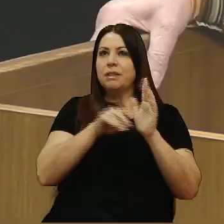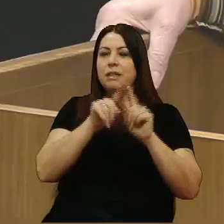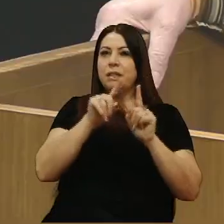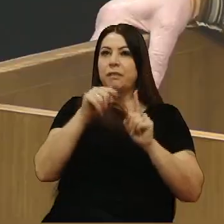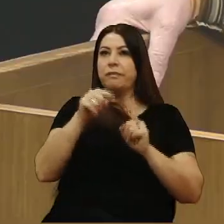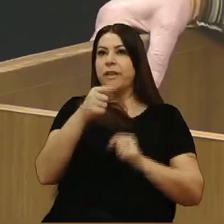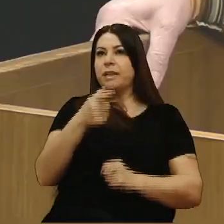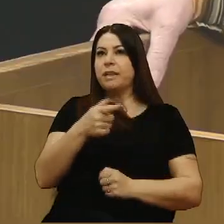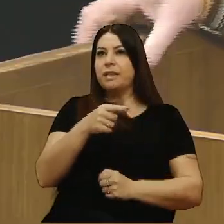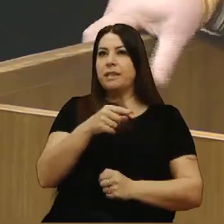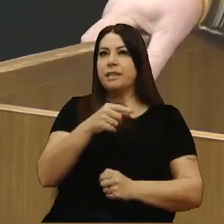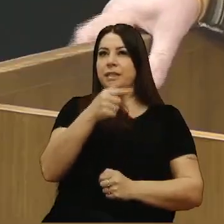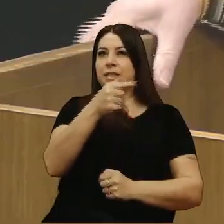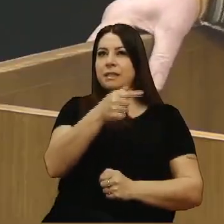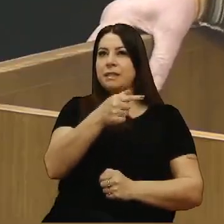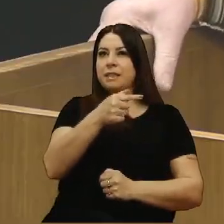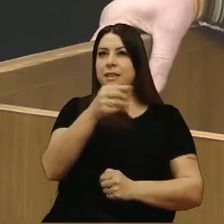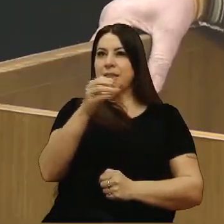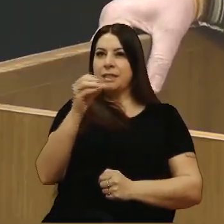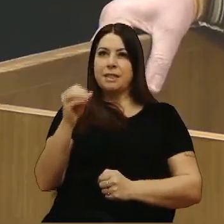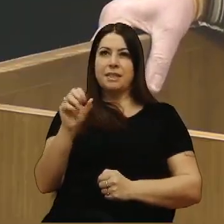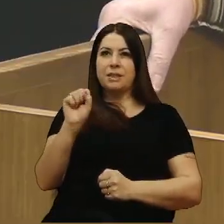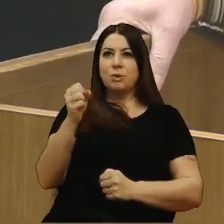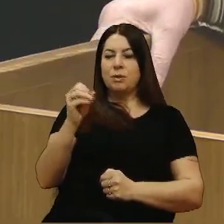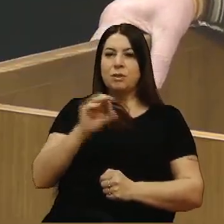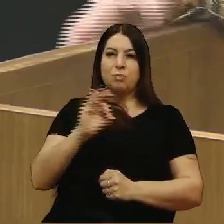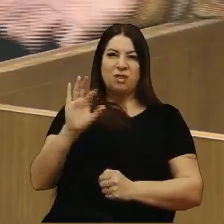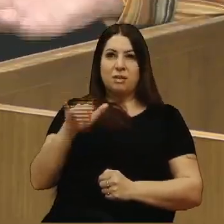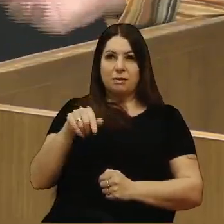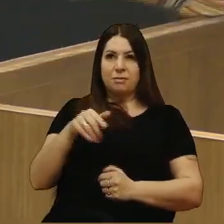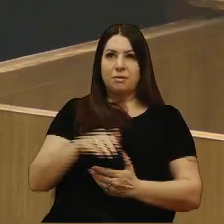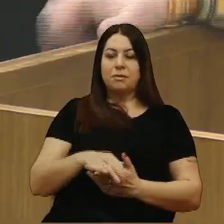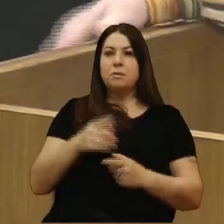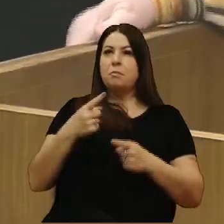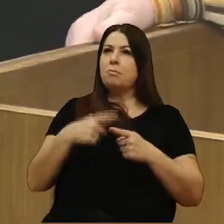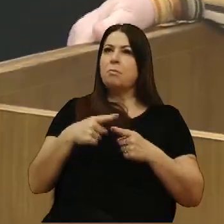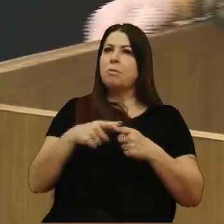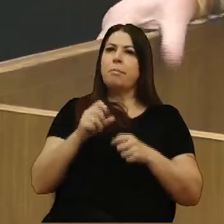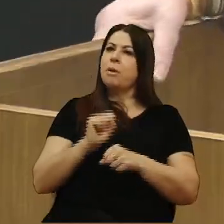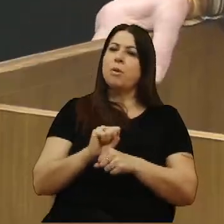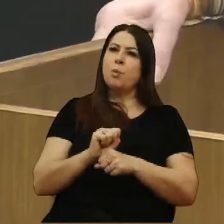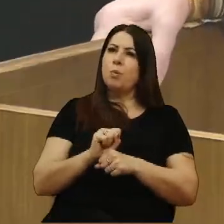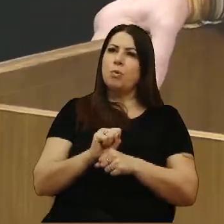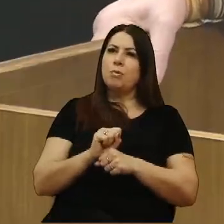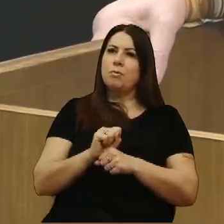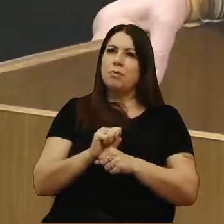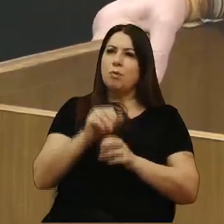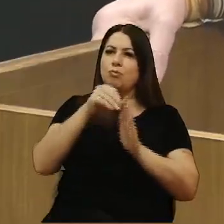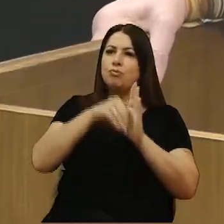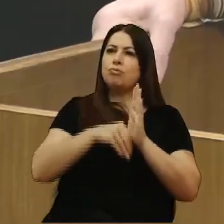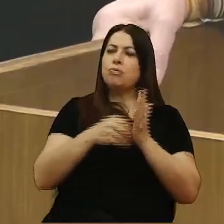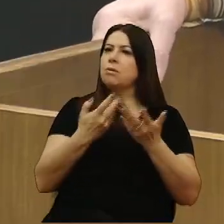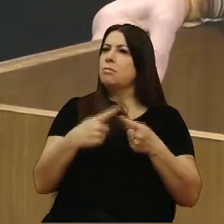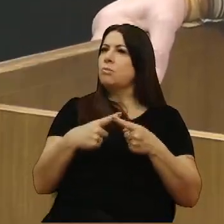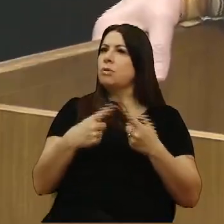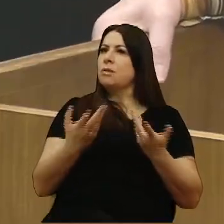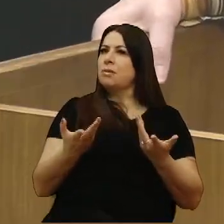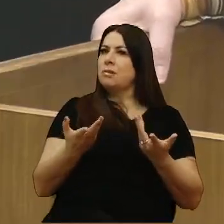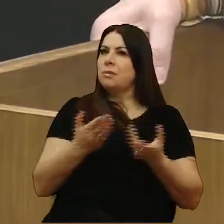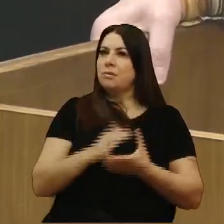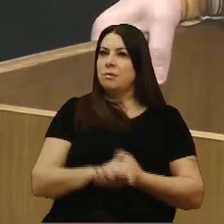Ficava entre 70% e 80%. Por que parou? Por que